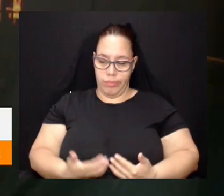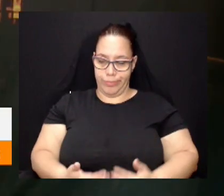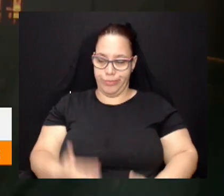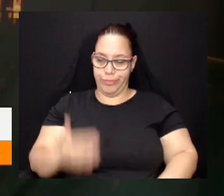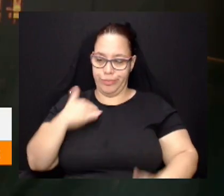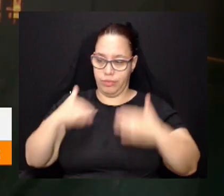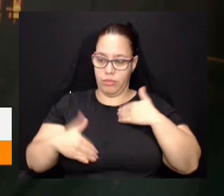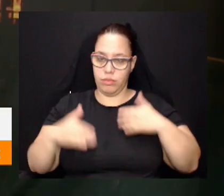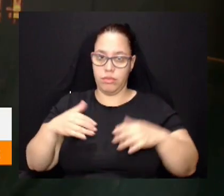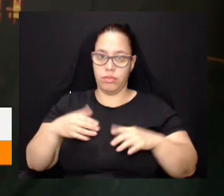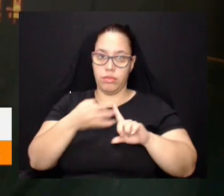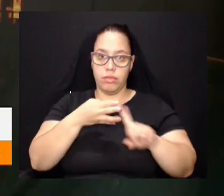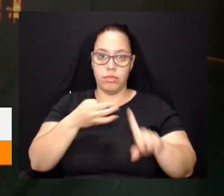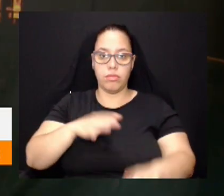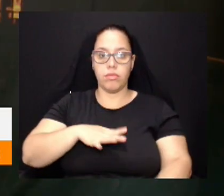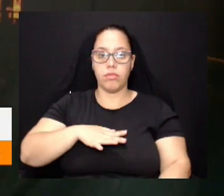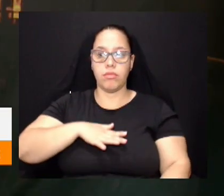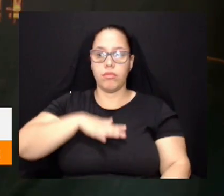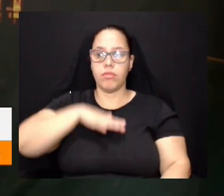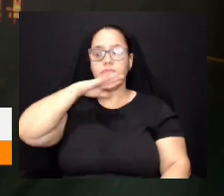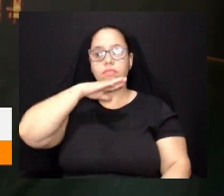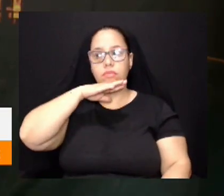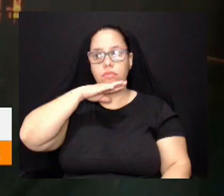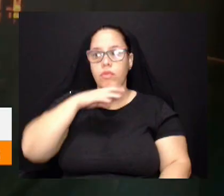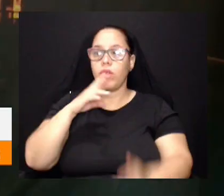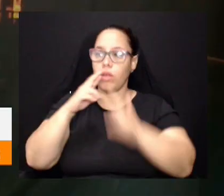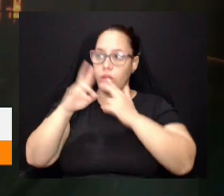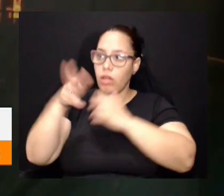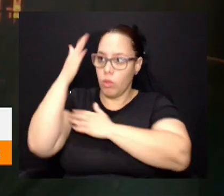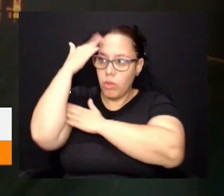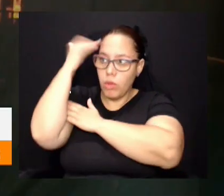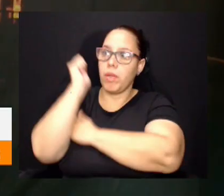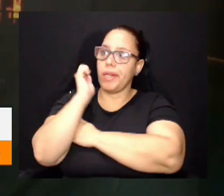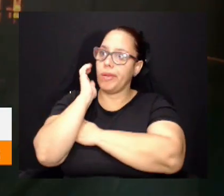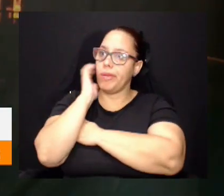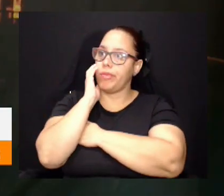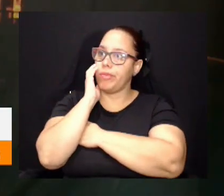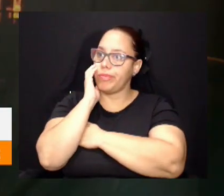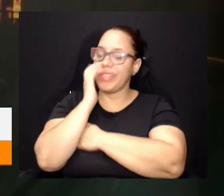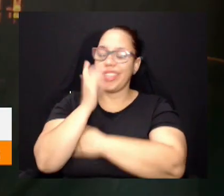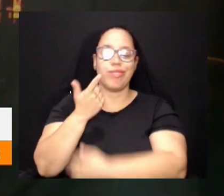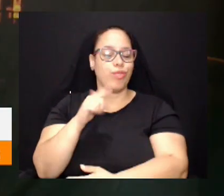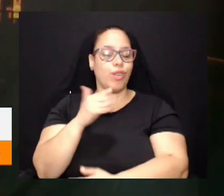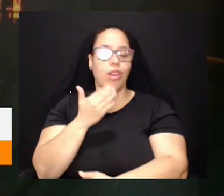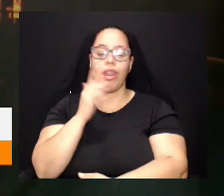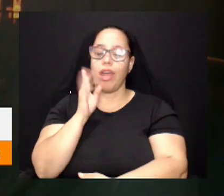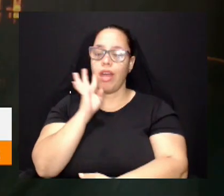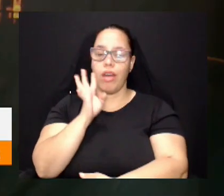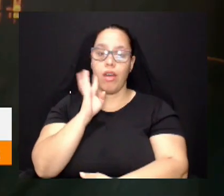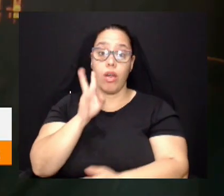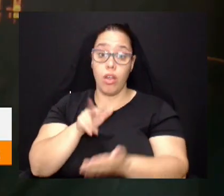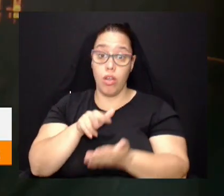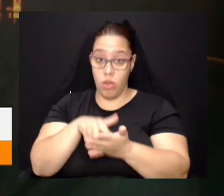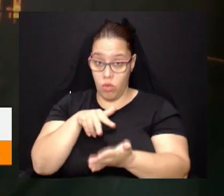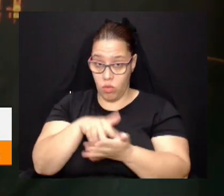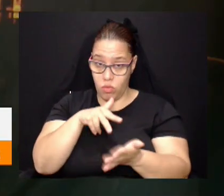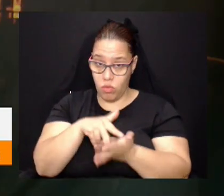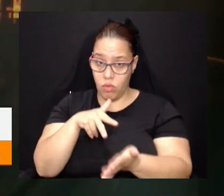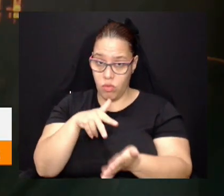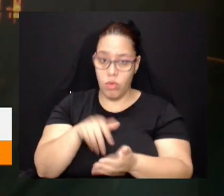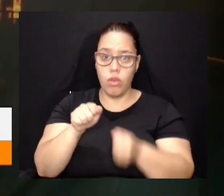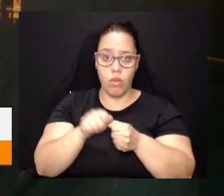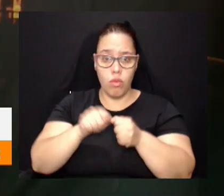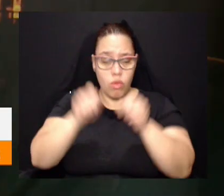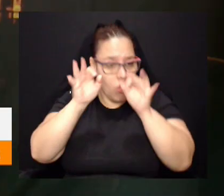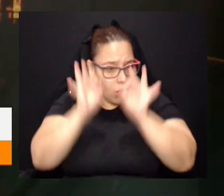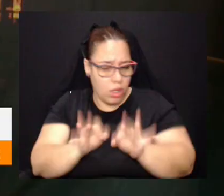do relacionamento. Você já parou para analisar isso? Tipo assim, ó, não tá legal, mas eu vou manter aqui, eu vou fazer dar certo,